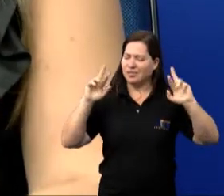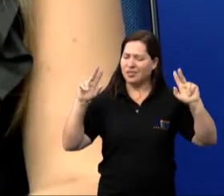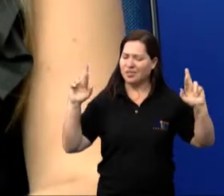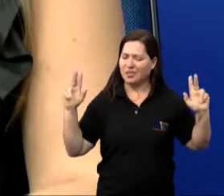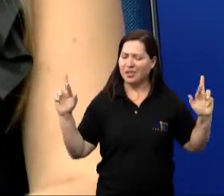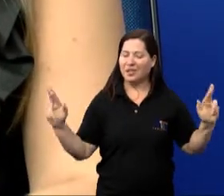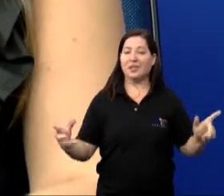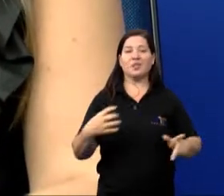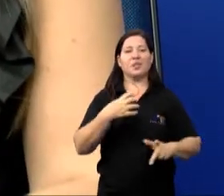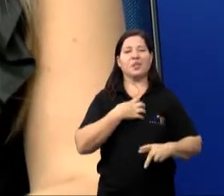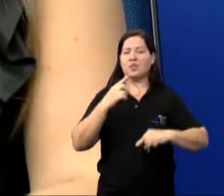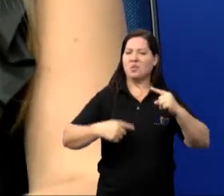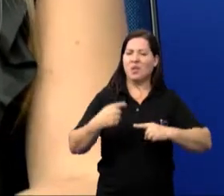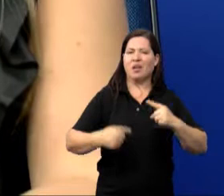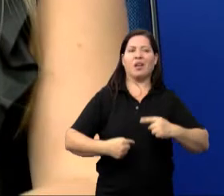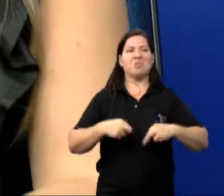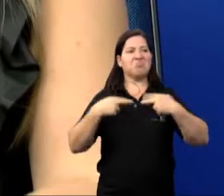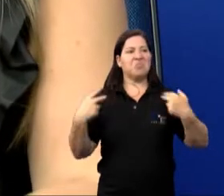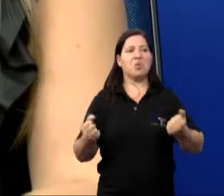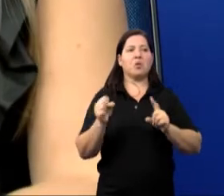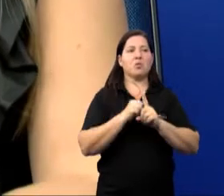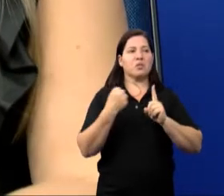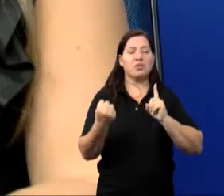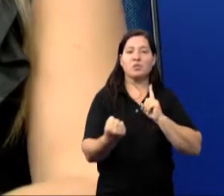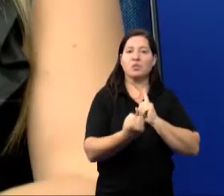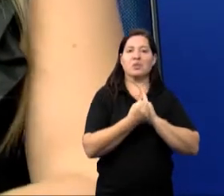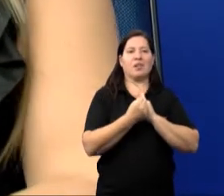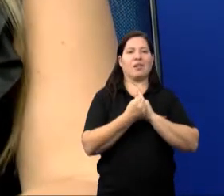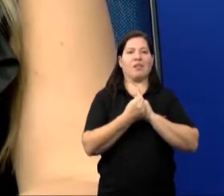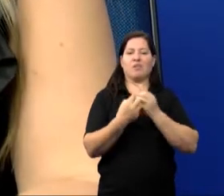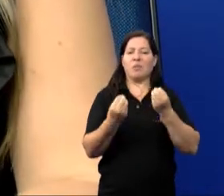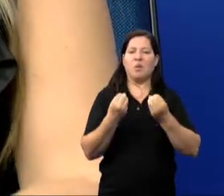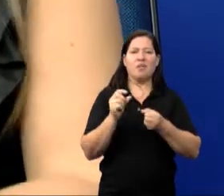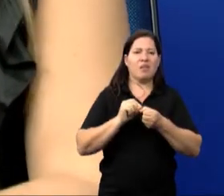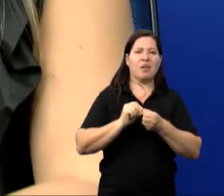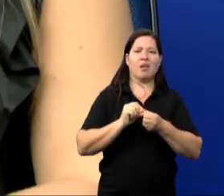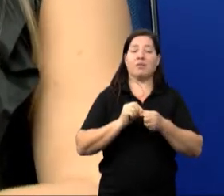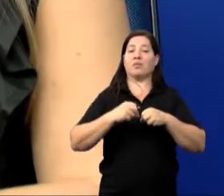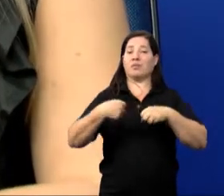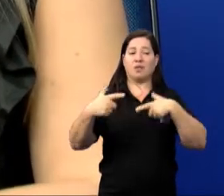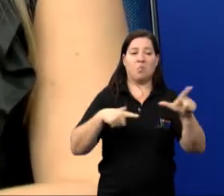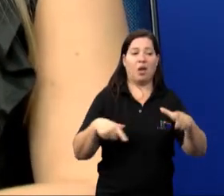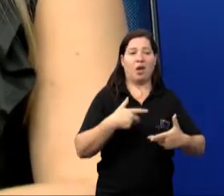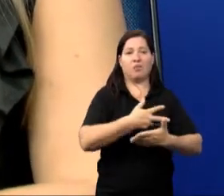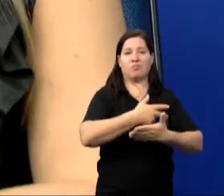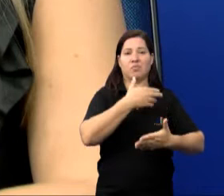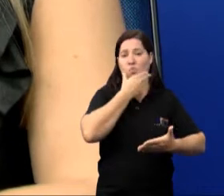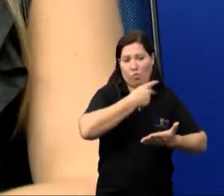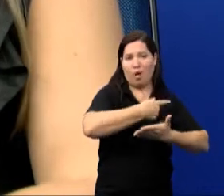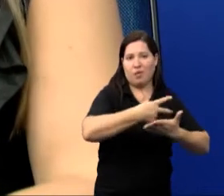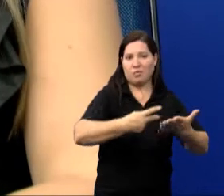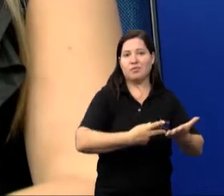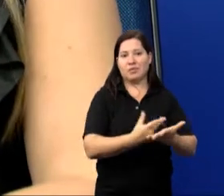questões sociais com as crianças pequenas também, em relação à obra, né? Então, são algumas, e eu estou dizendo isso por conta das minhas